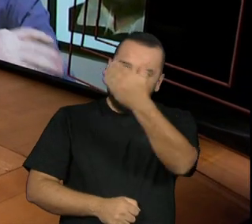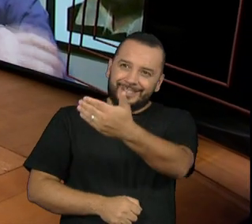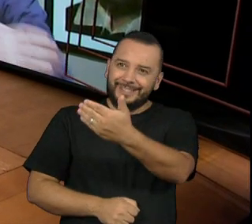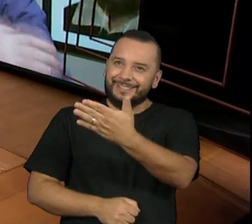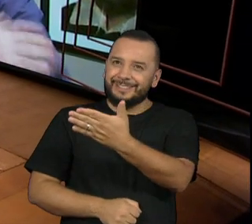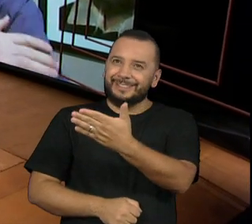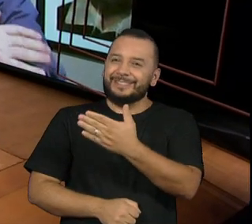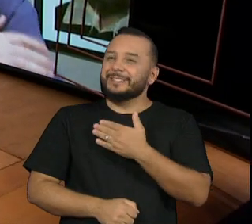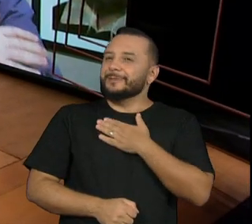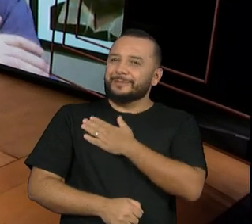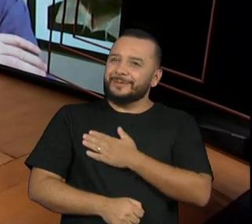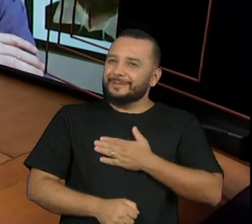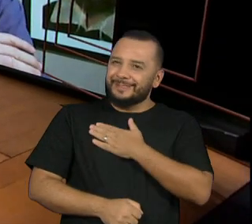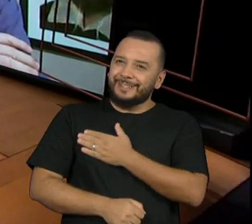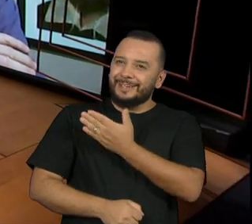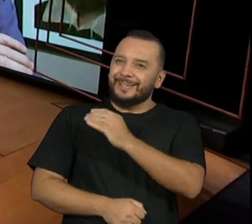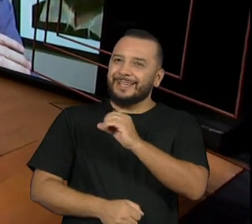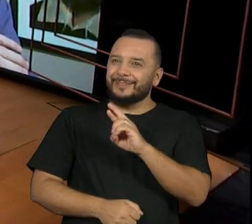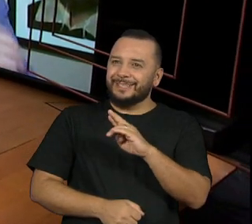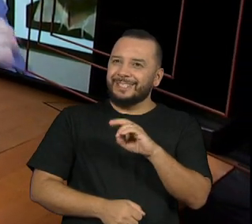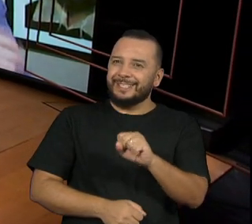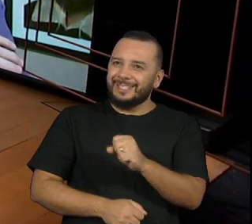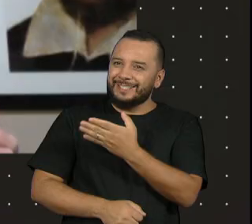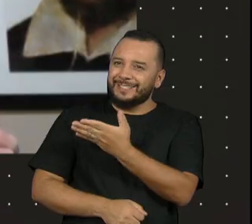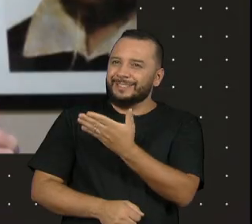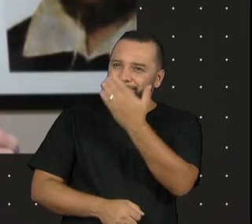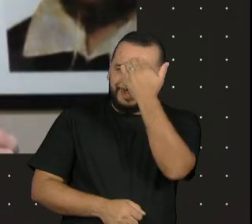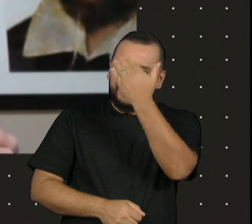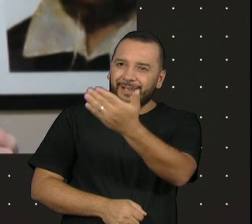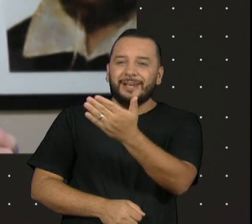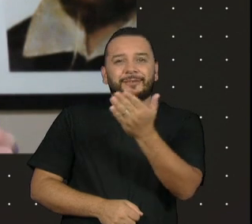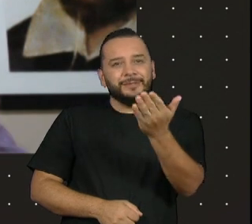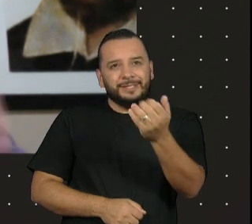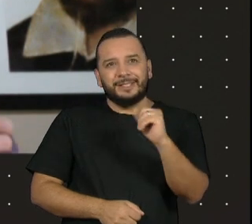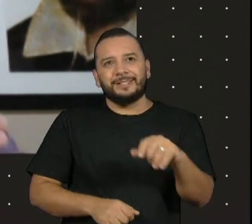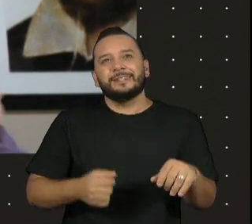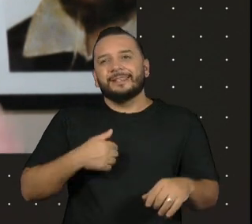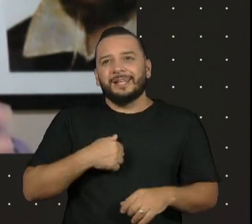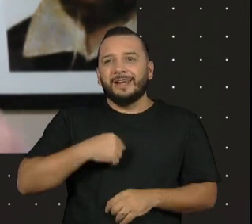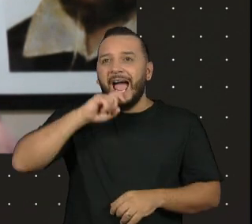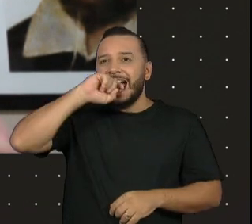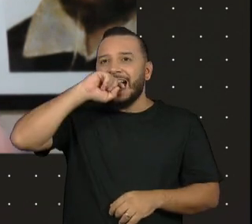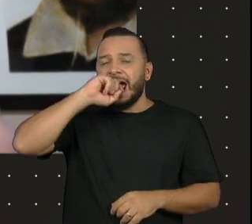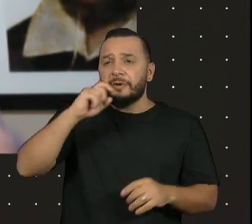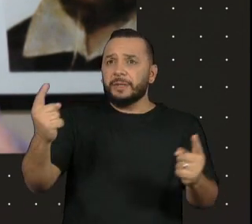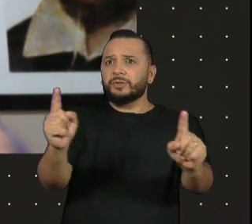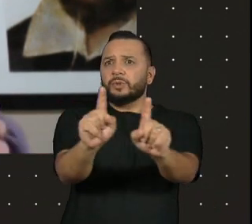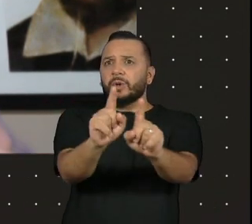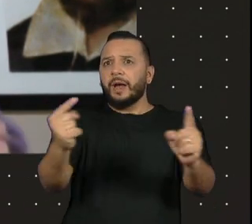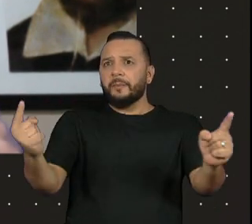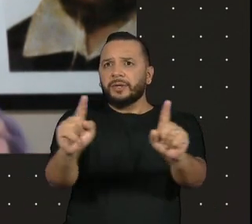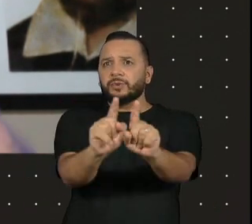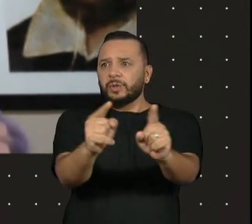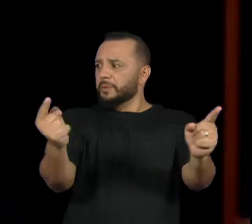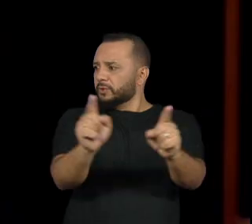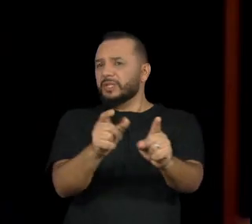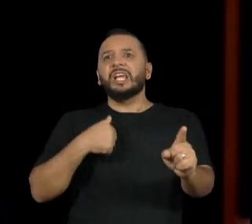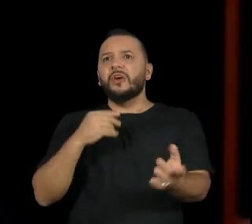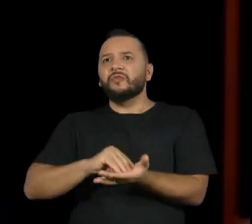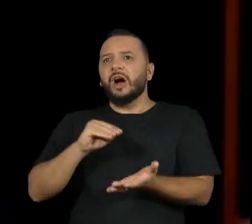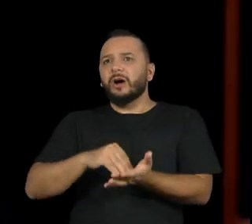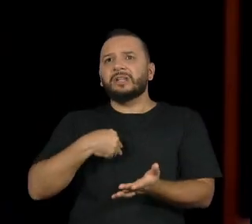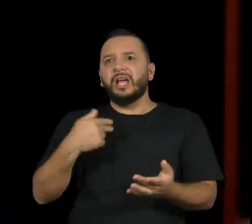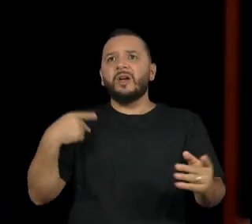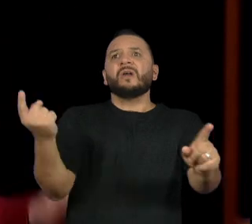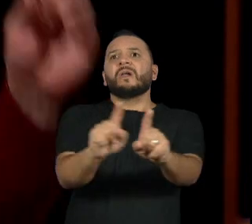agradeço, Cris, agradeço a você, a Tini. Foi um grande prazer. Morria de inveja das pessoas que iam no programa de vocês e